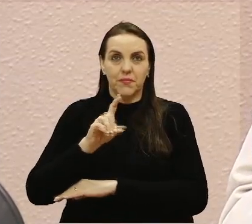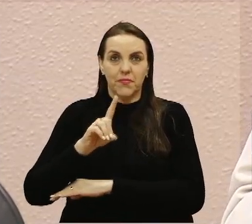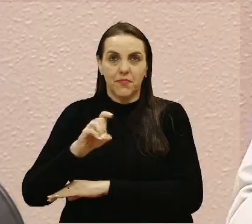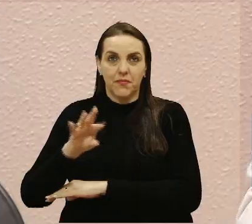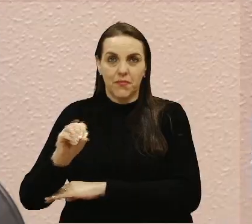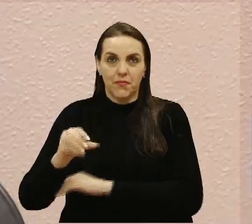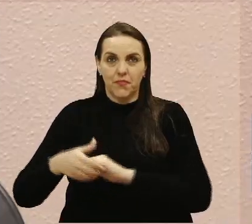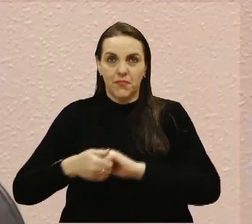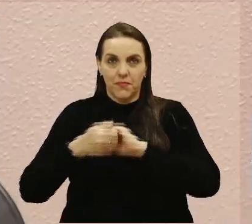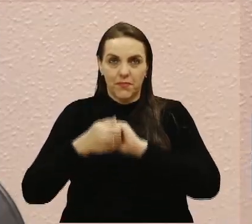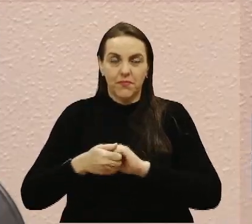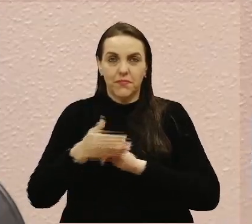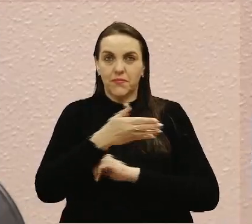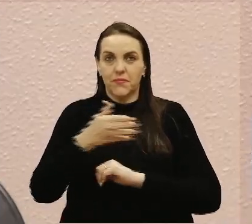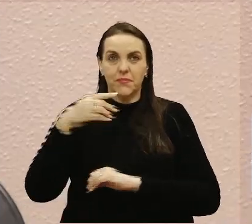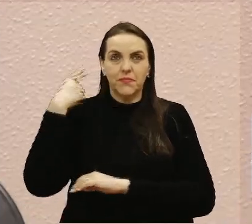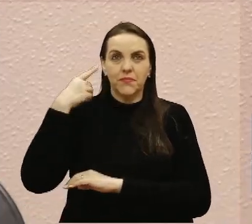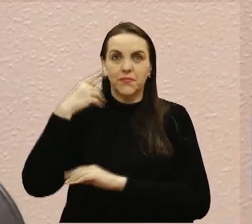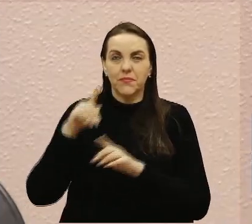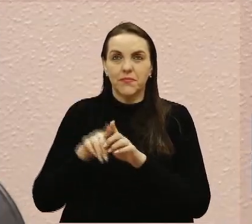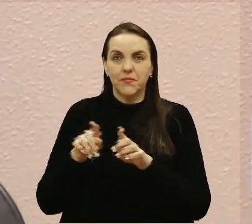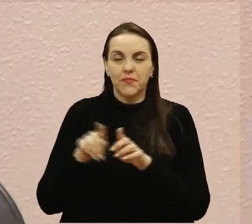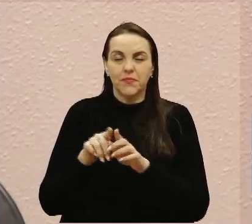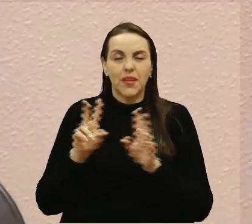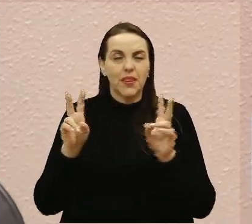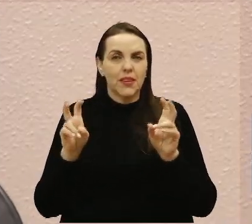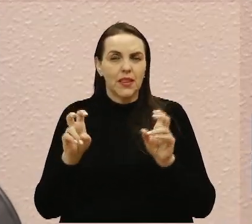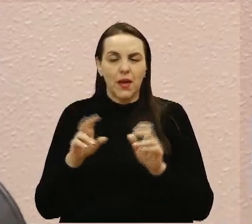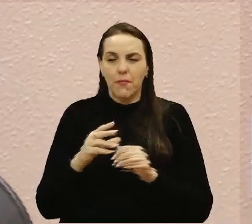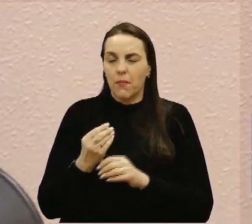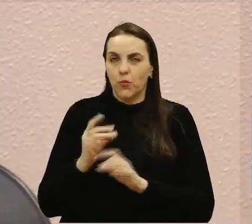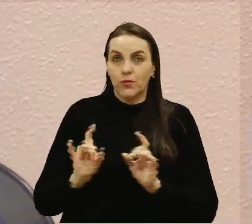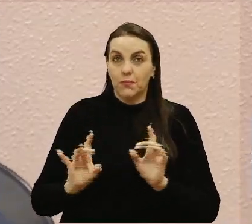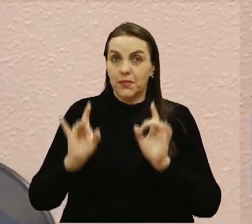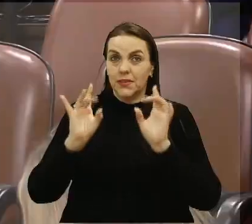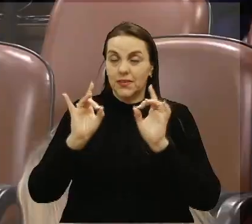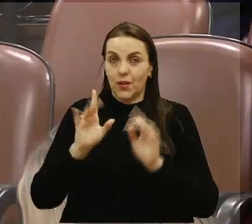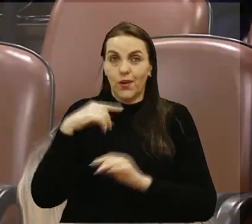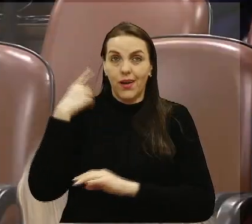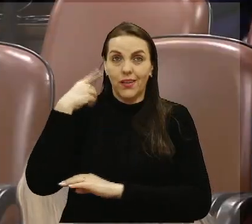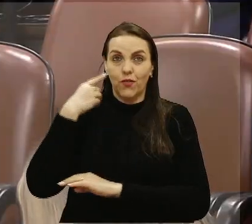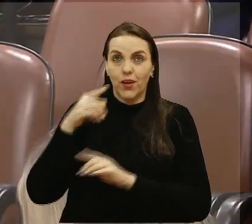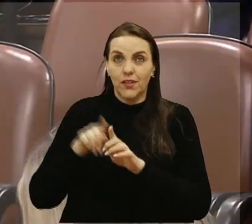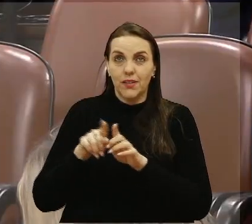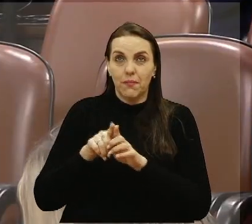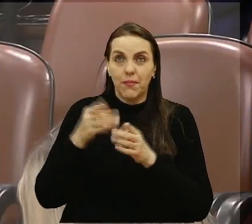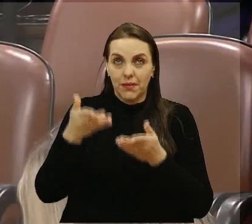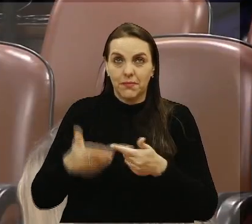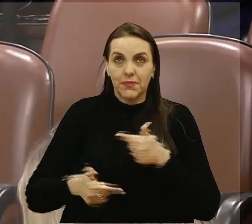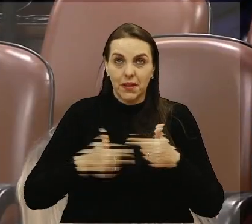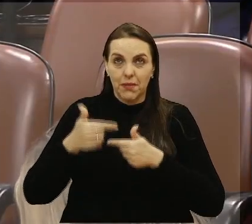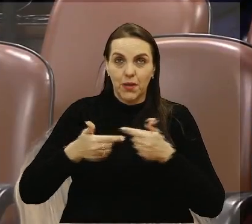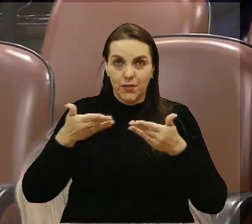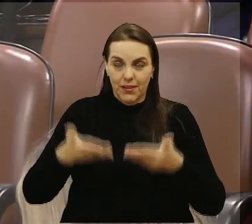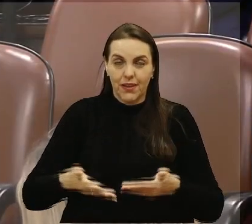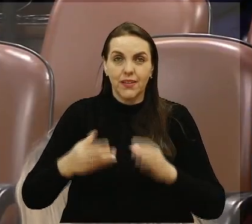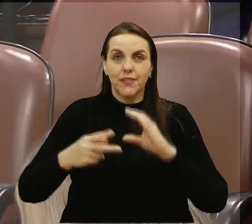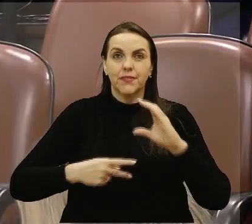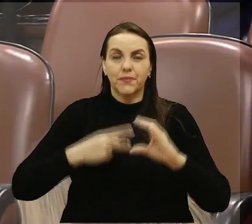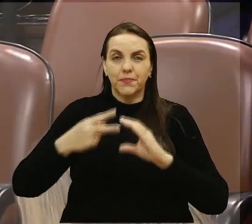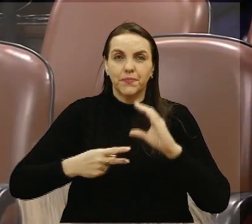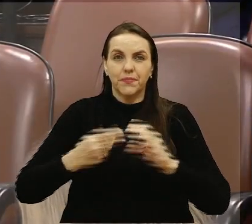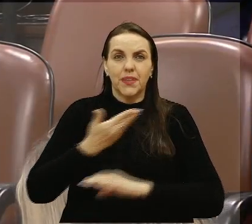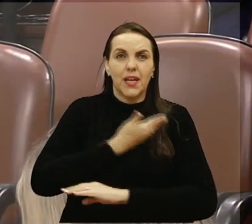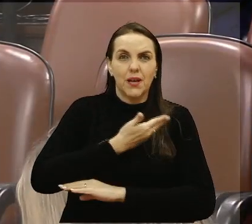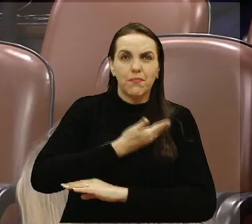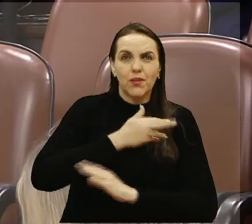que se encontram no plenário, para tratar de um tema que para nós é muito especial e muito caro, de um advogado que tão bem serviu a essa Casa Legislativa e foi amigo de